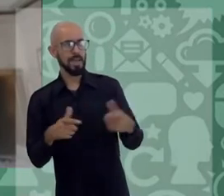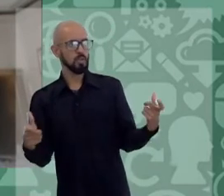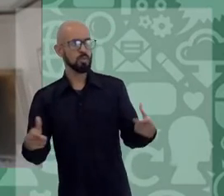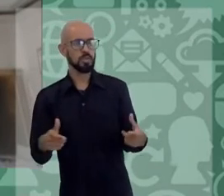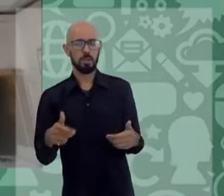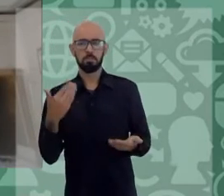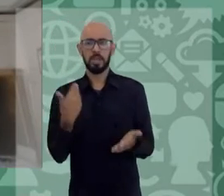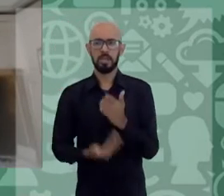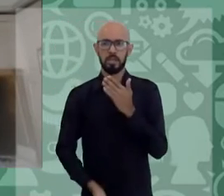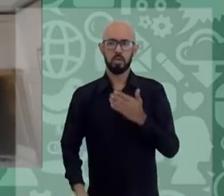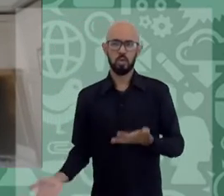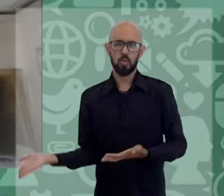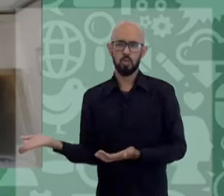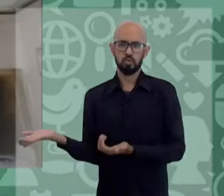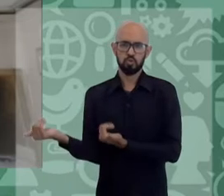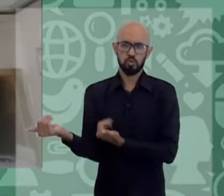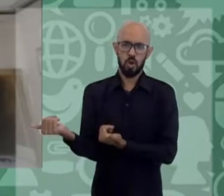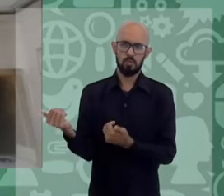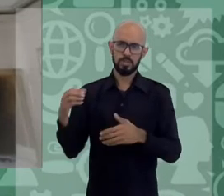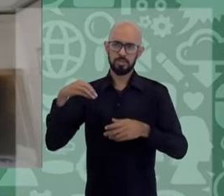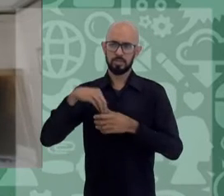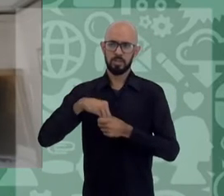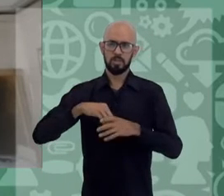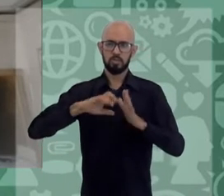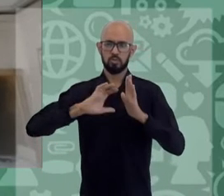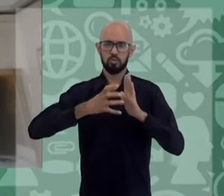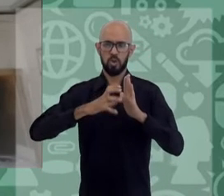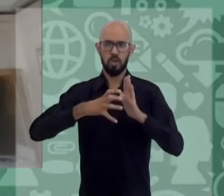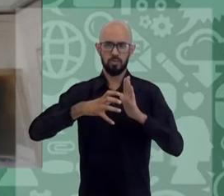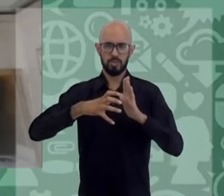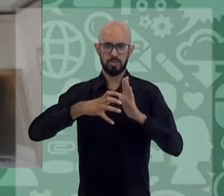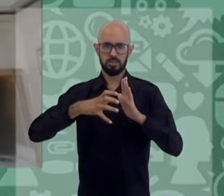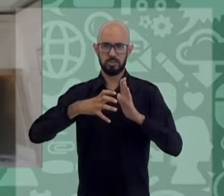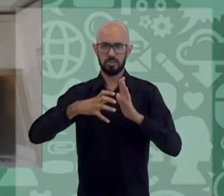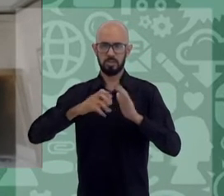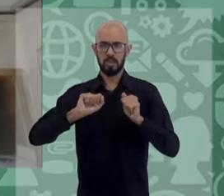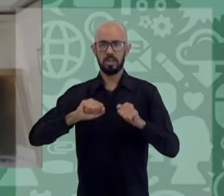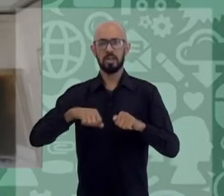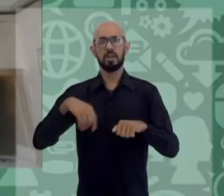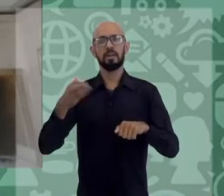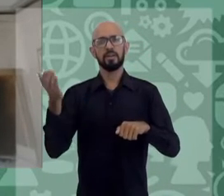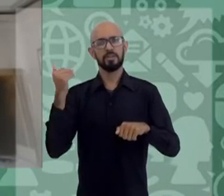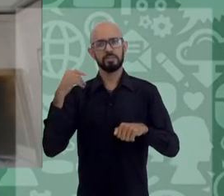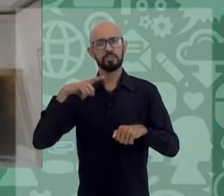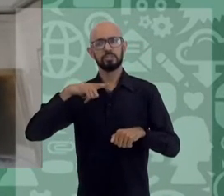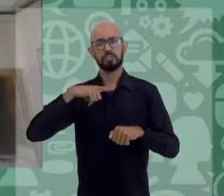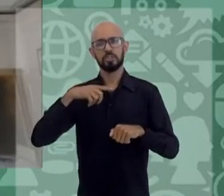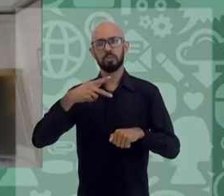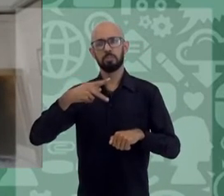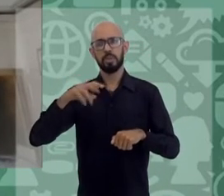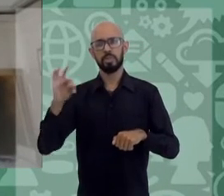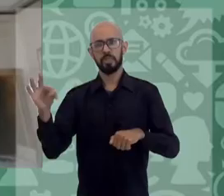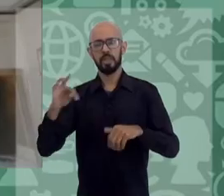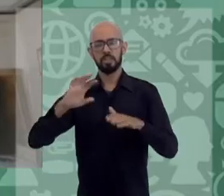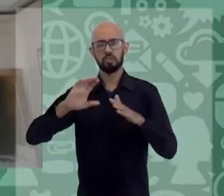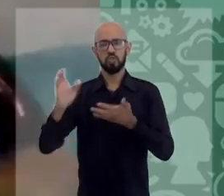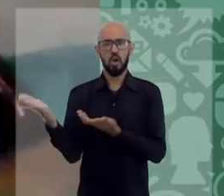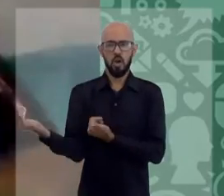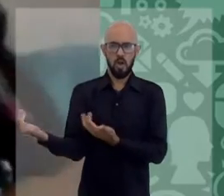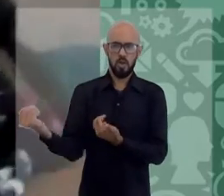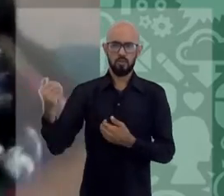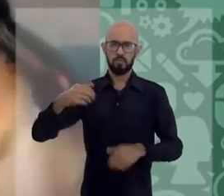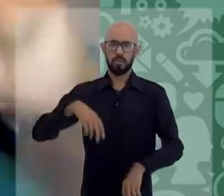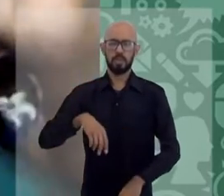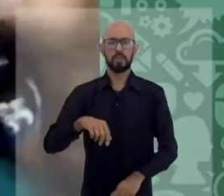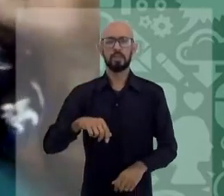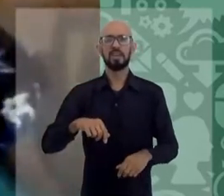partidos perderam as suas juventudes, né? Assim, os partidos tinham um papel muito forte de formação política, então você tinha a juventude do PT, a juventude